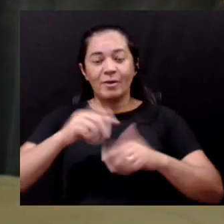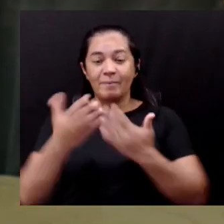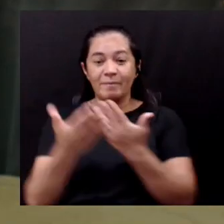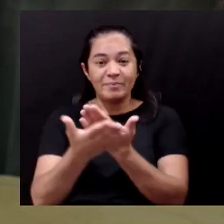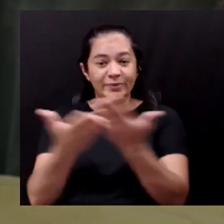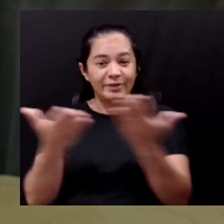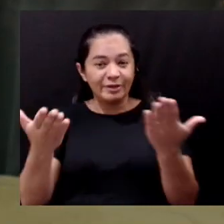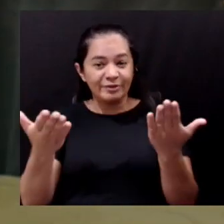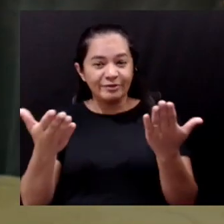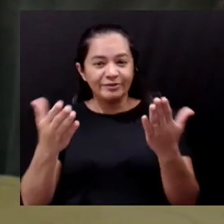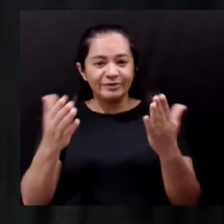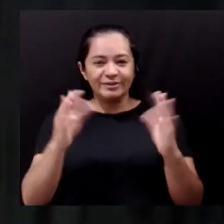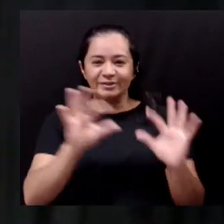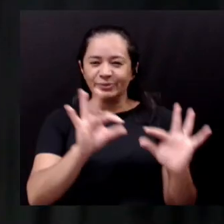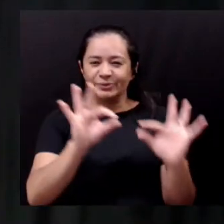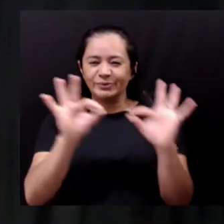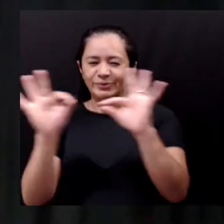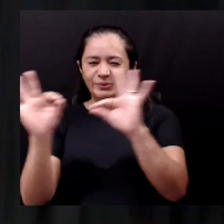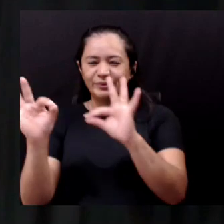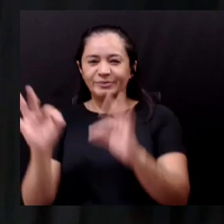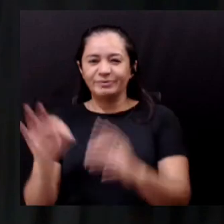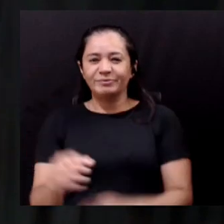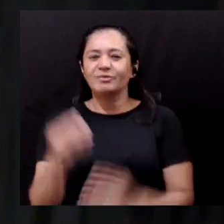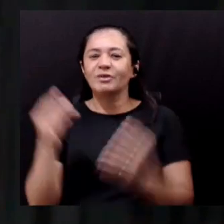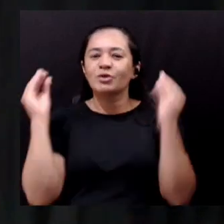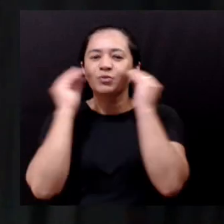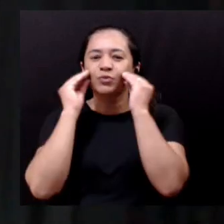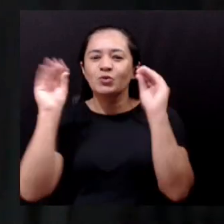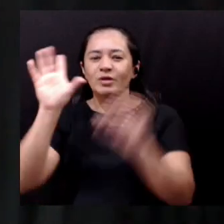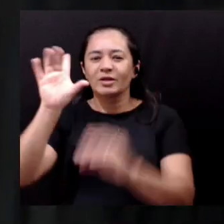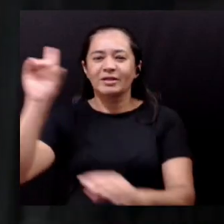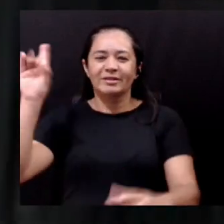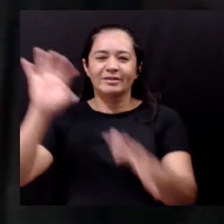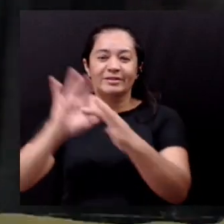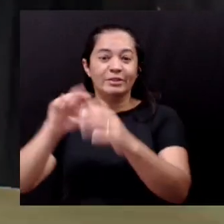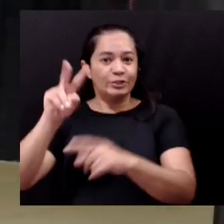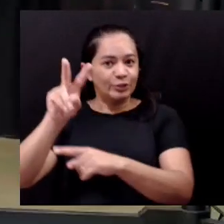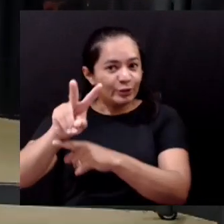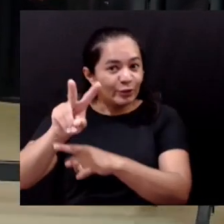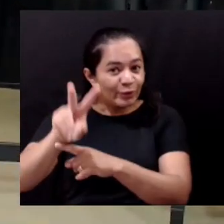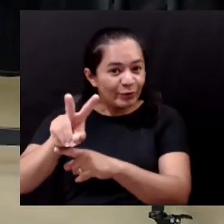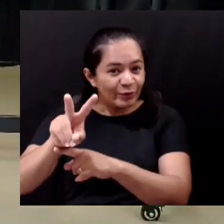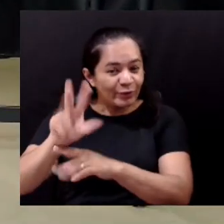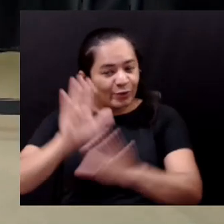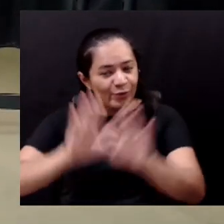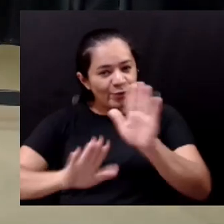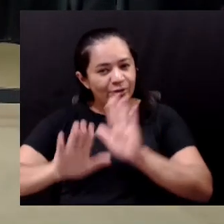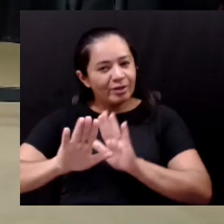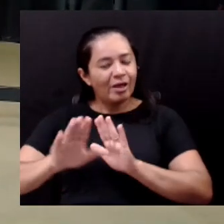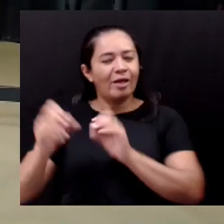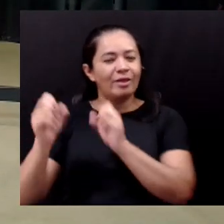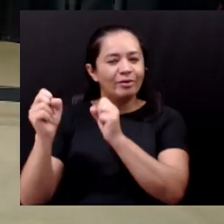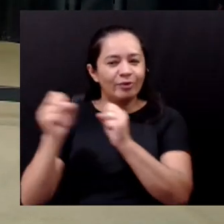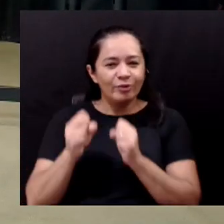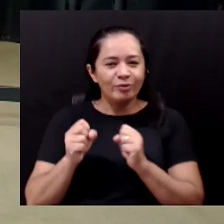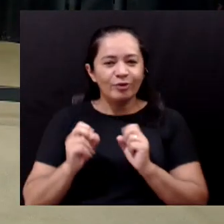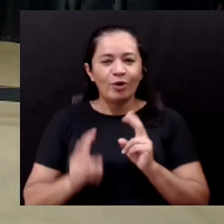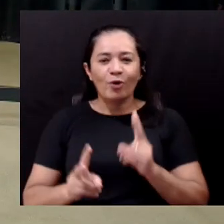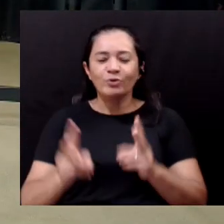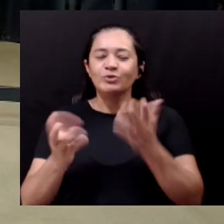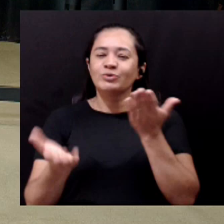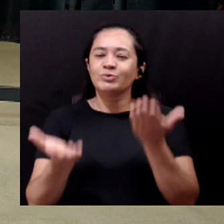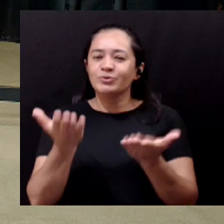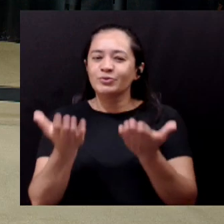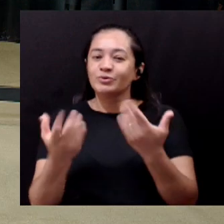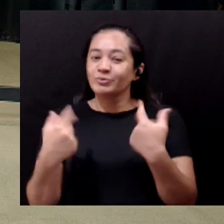outro lado da telinha. Beijo grande, fica com Deus, se cuida, toma cuidado com o poder, vamos manter o equilíbrio. Tudo de